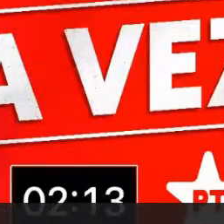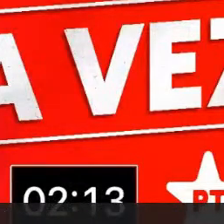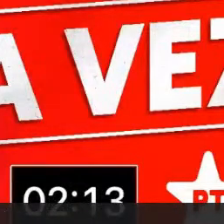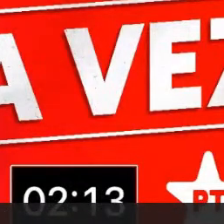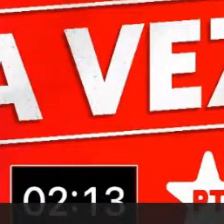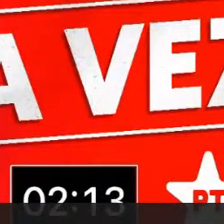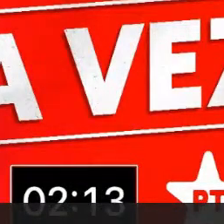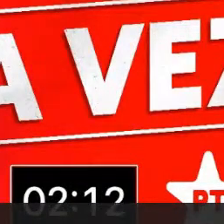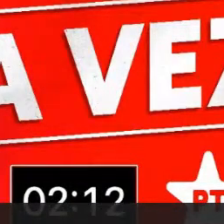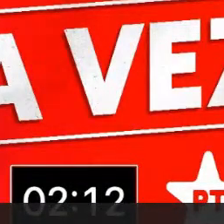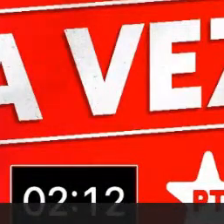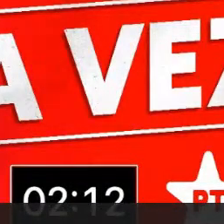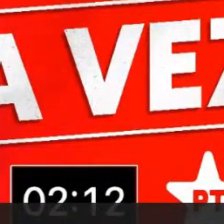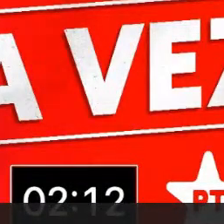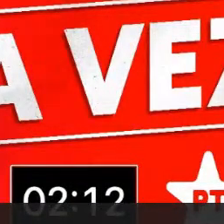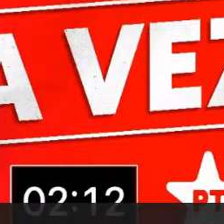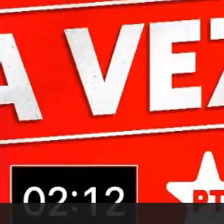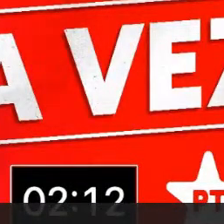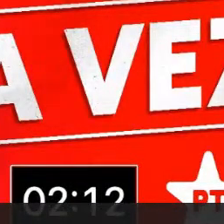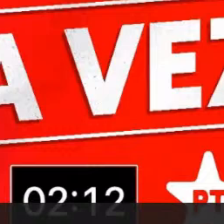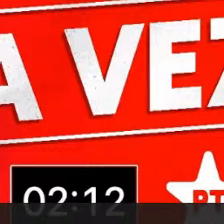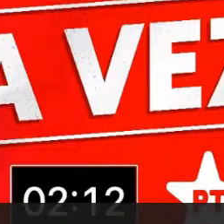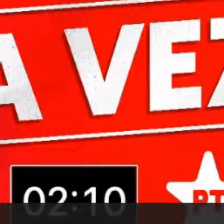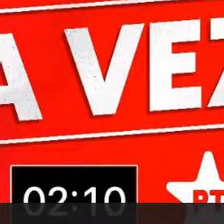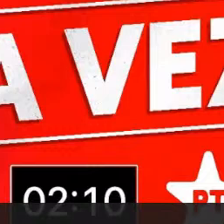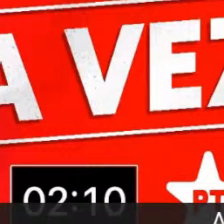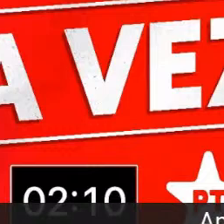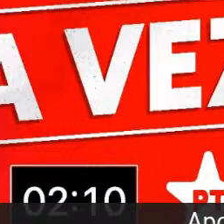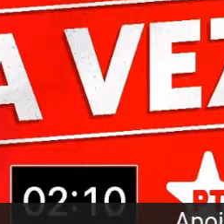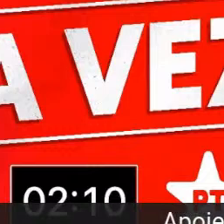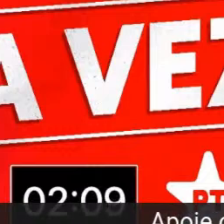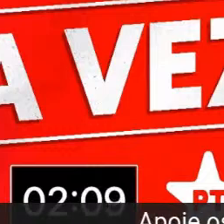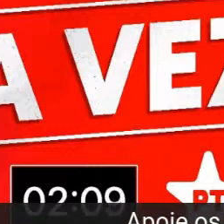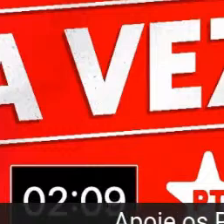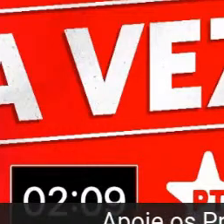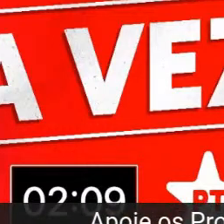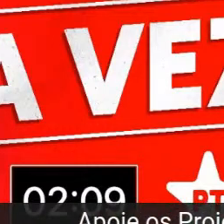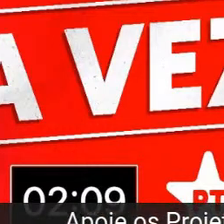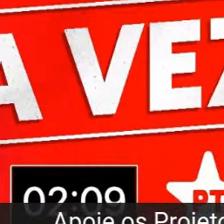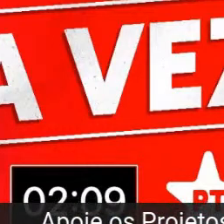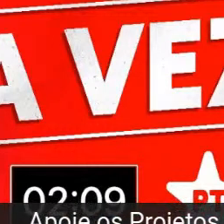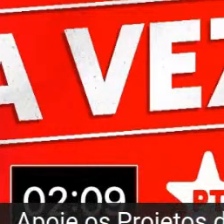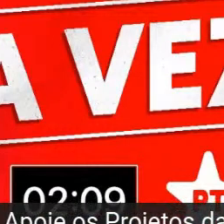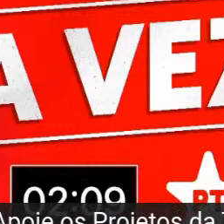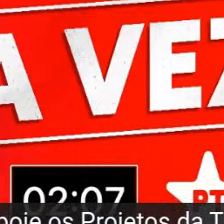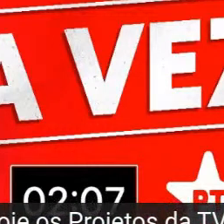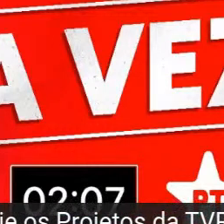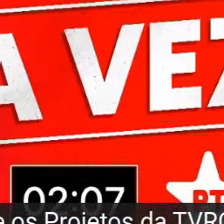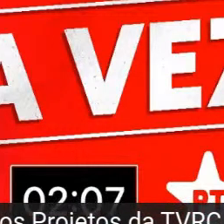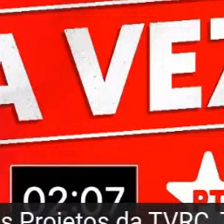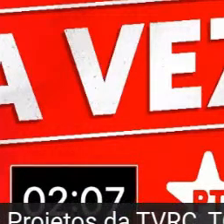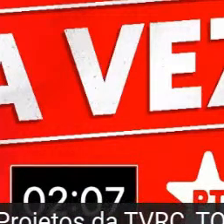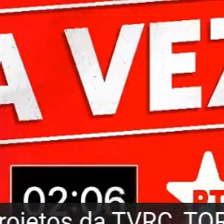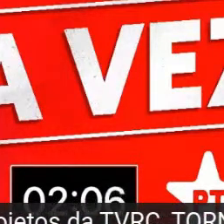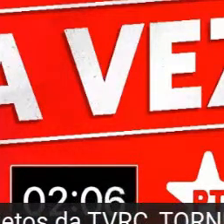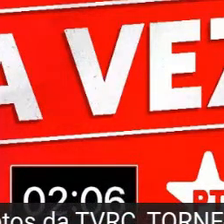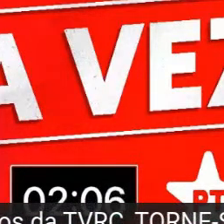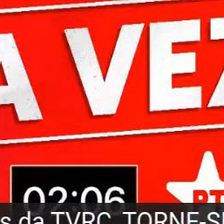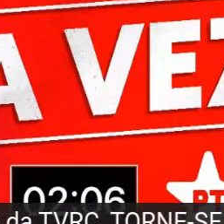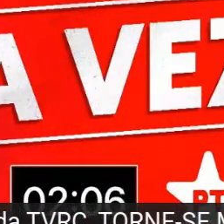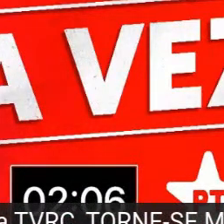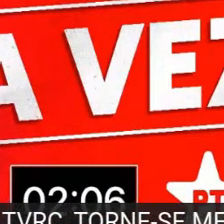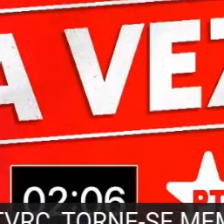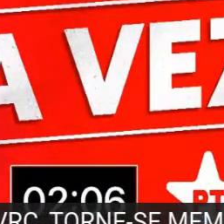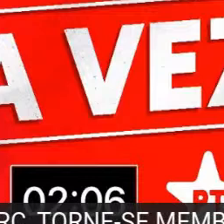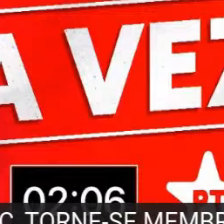sonho, e é sonhando que vencemos, juntos, como sempre estivemos, você e eu, eu e você. Essa canção é a